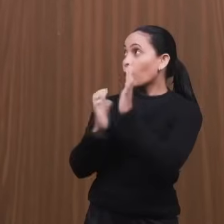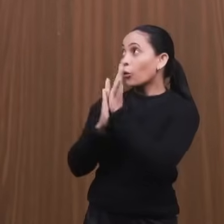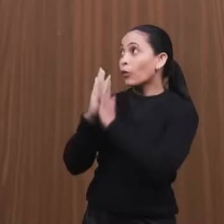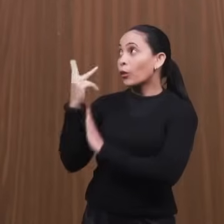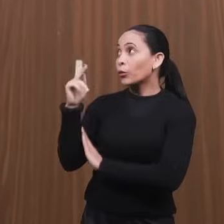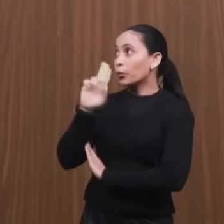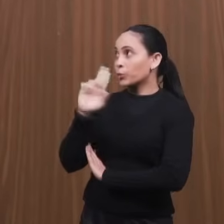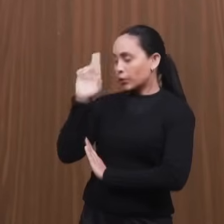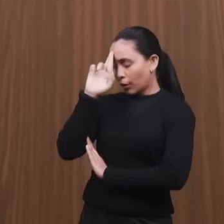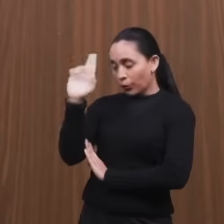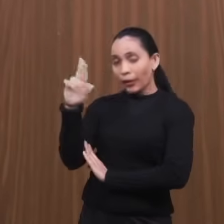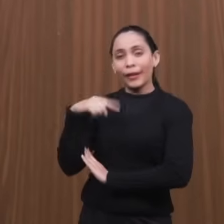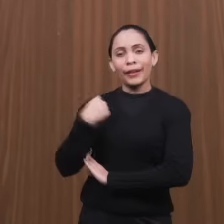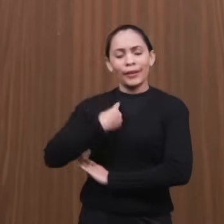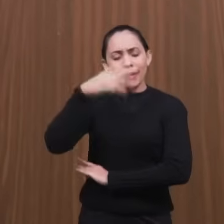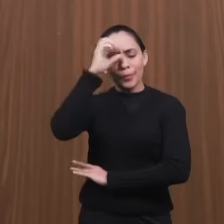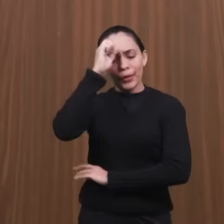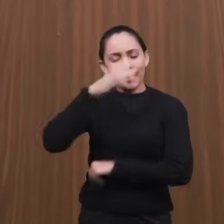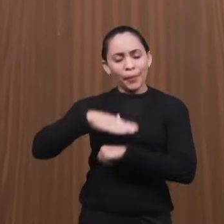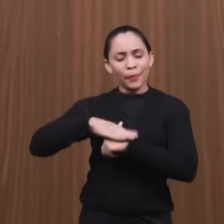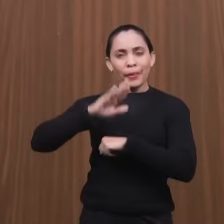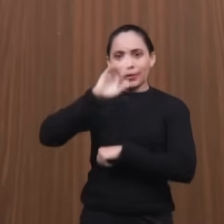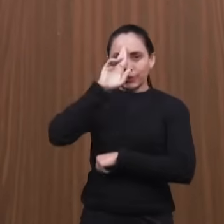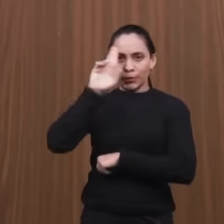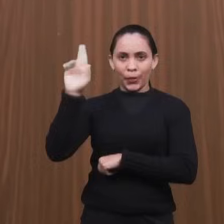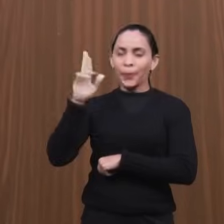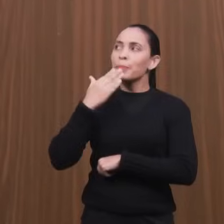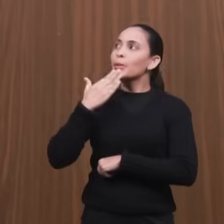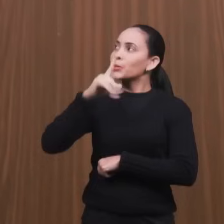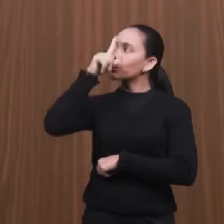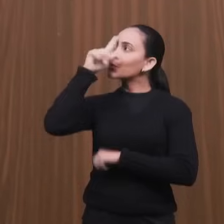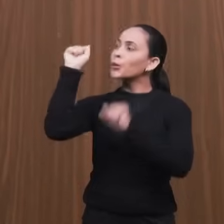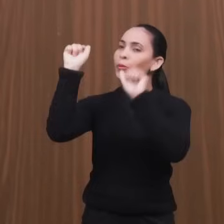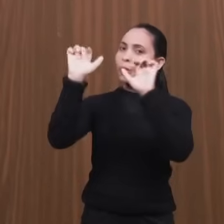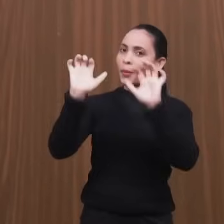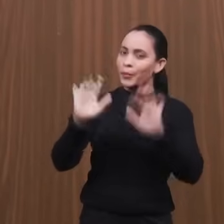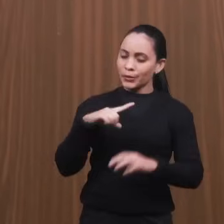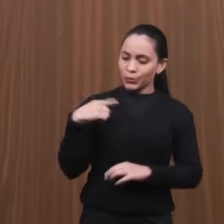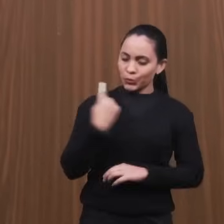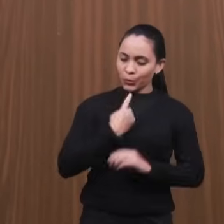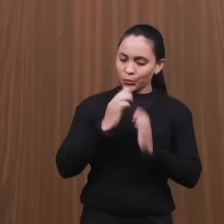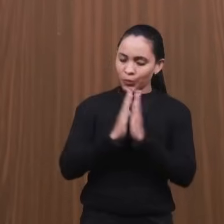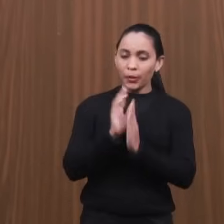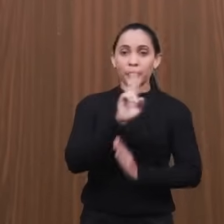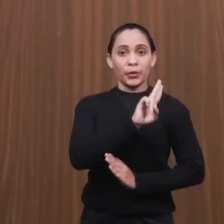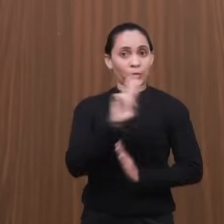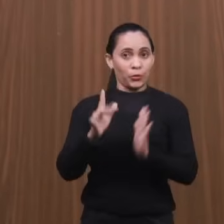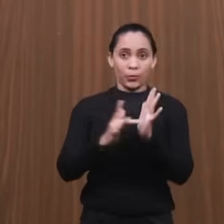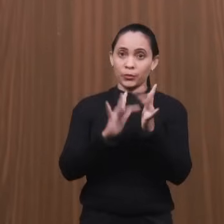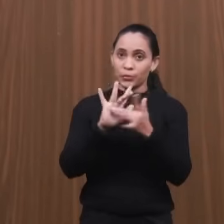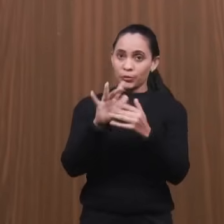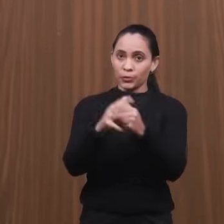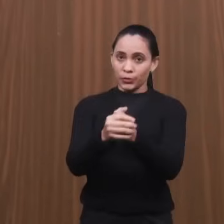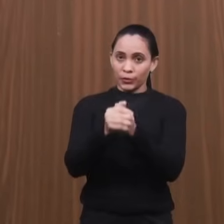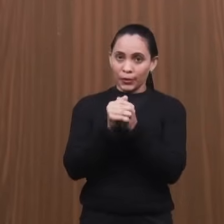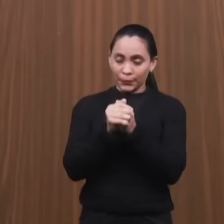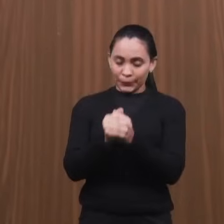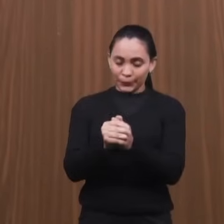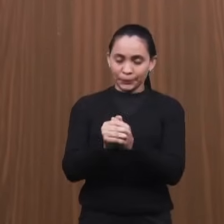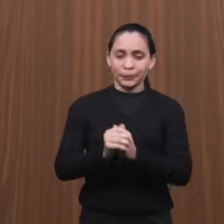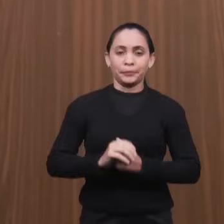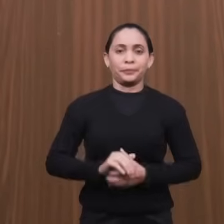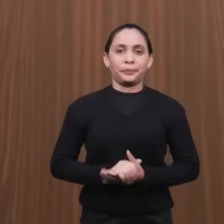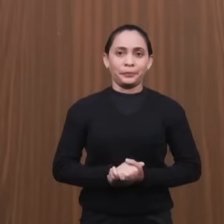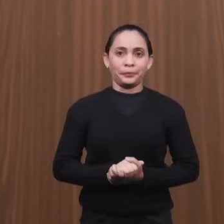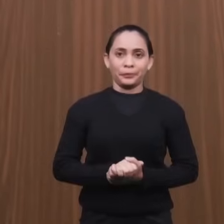nome e aprendermos mais de ti. Dá-nos a tua bênção, nós oramos em nome do Senhor Jesus.